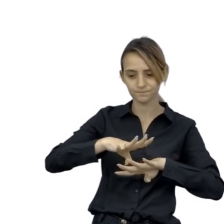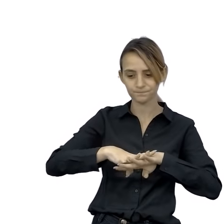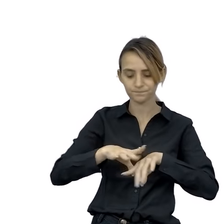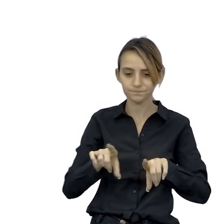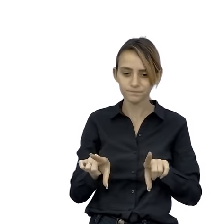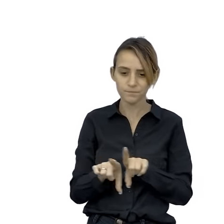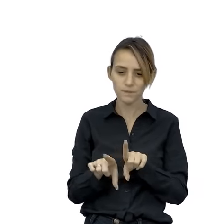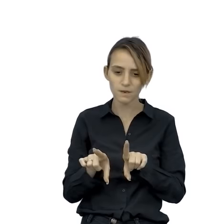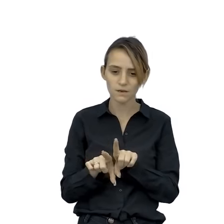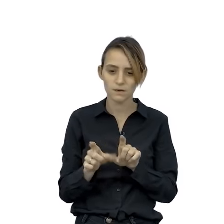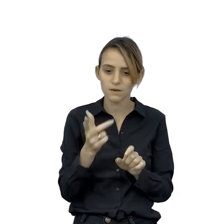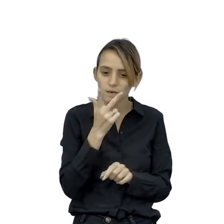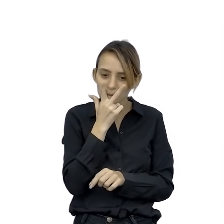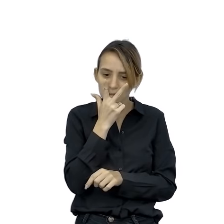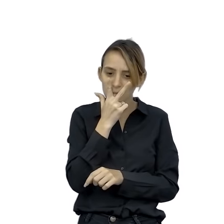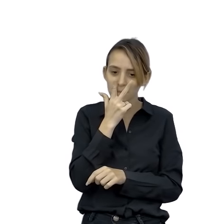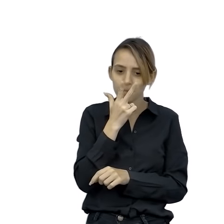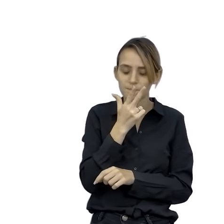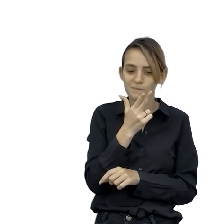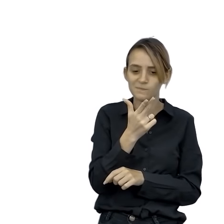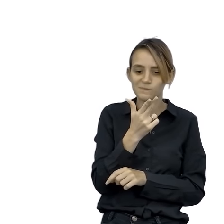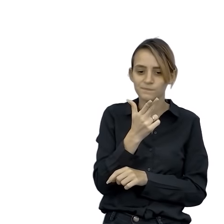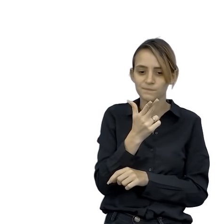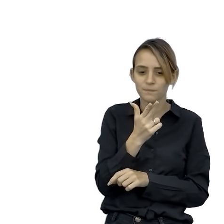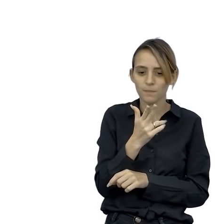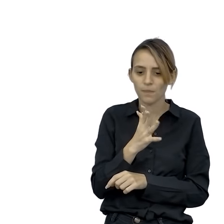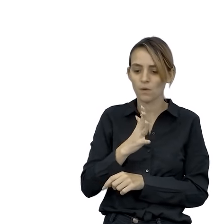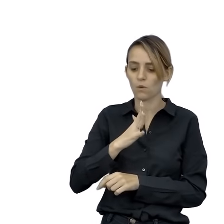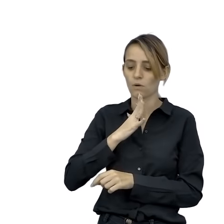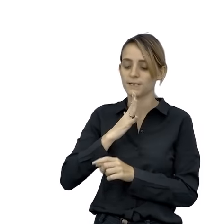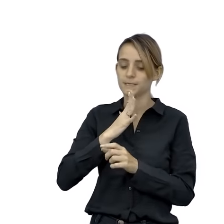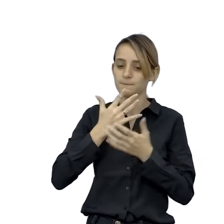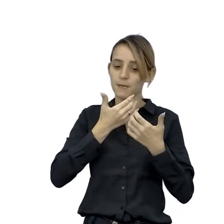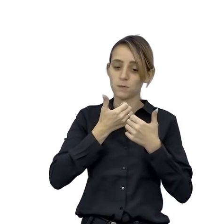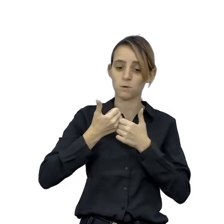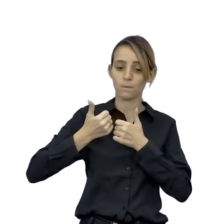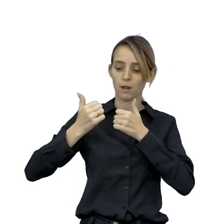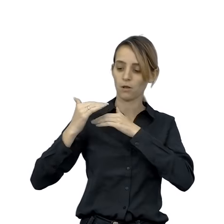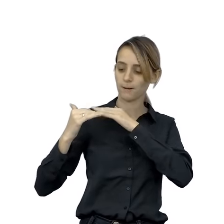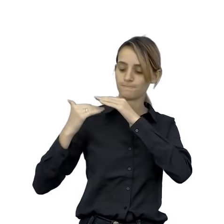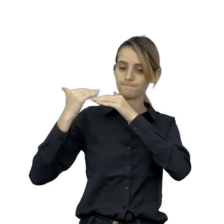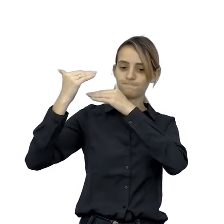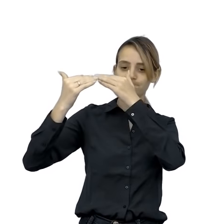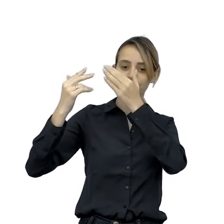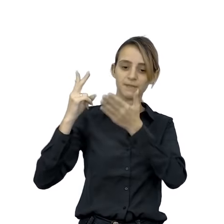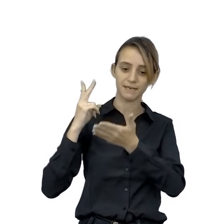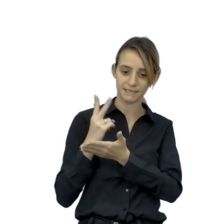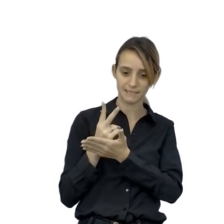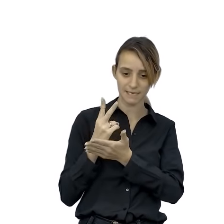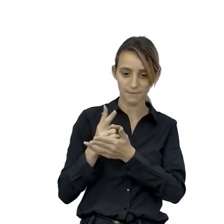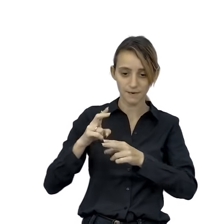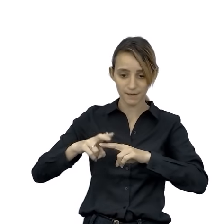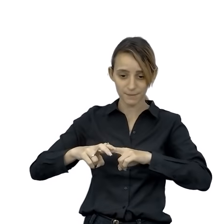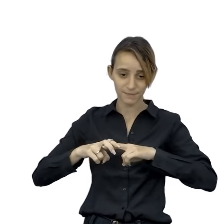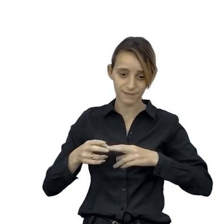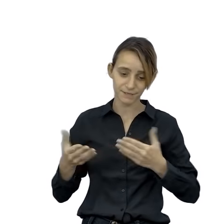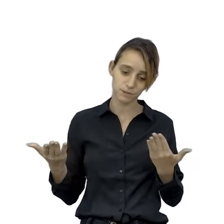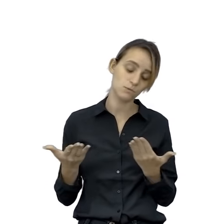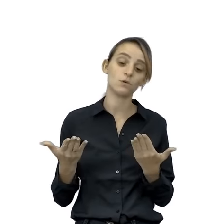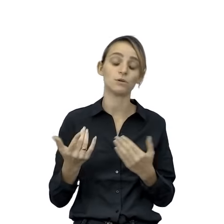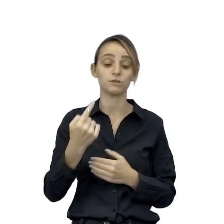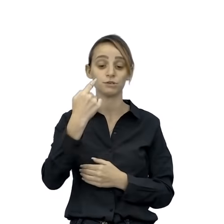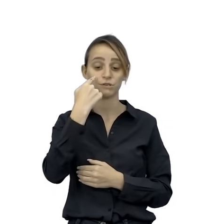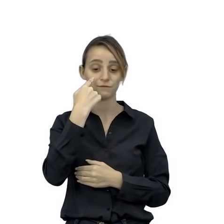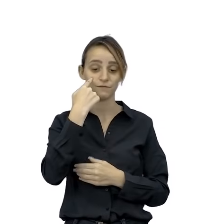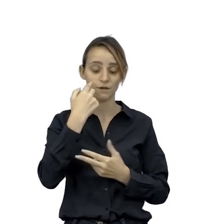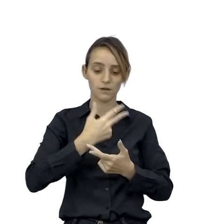e também ampliando, né, um pouco mais esses conhecimentos de forma gradativa, né? Então, hoje nós veremos aqui um pouco mais sobre